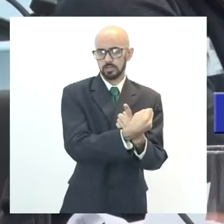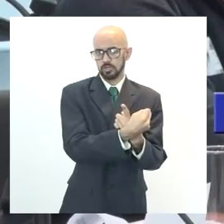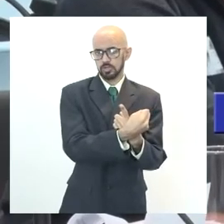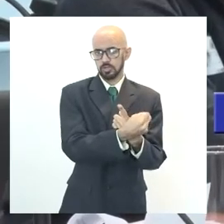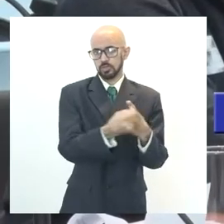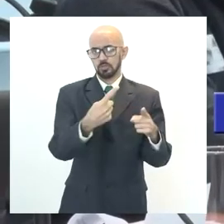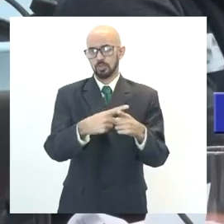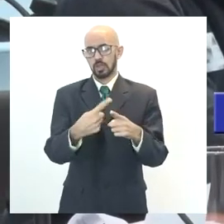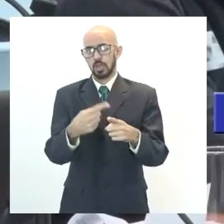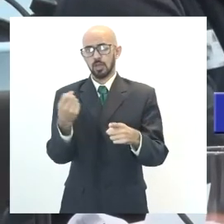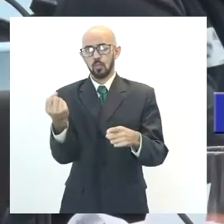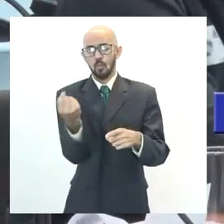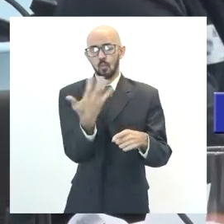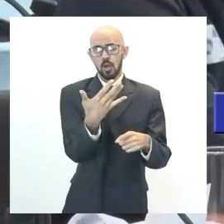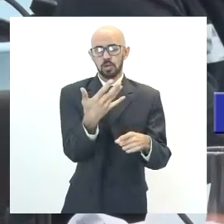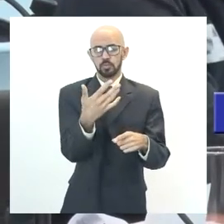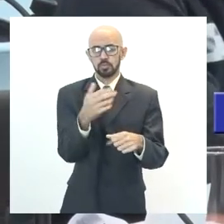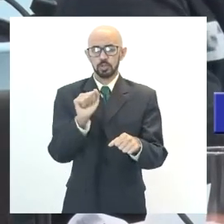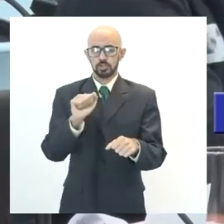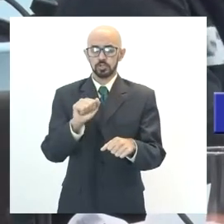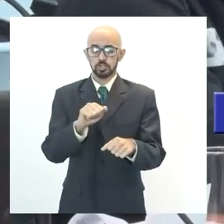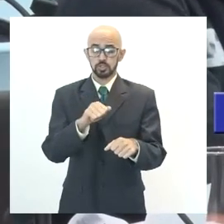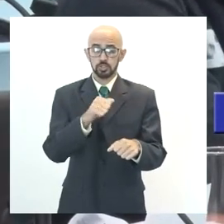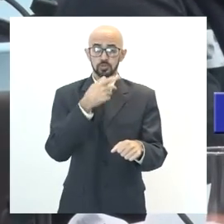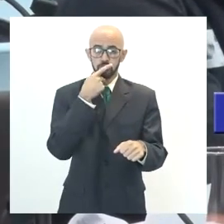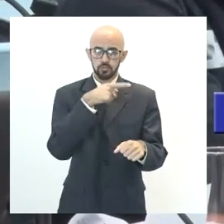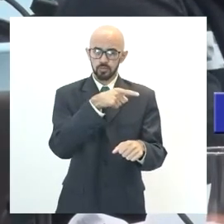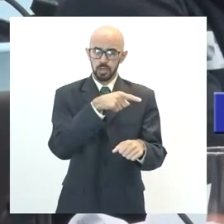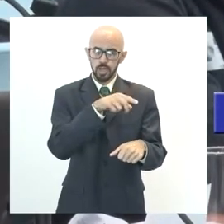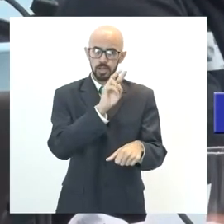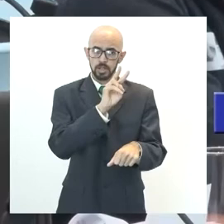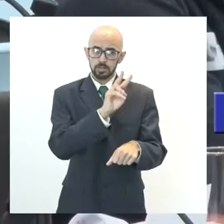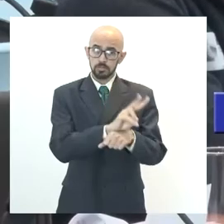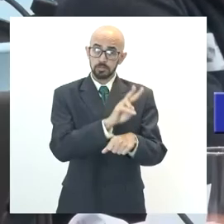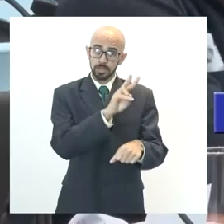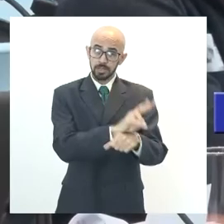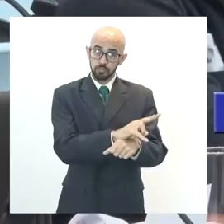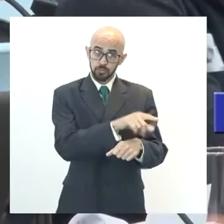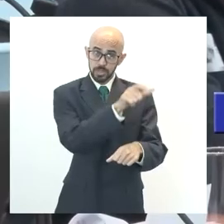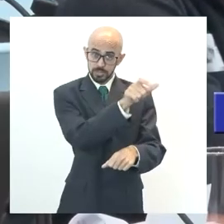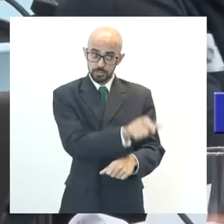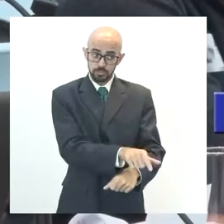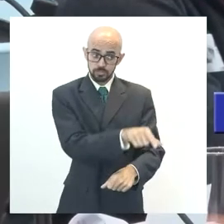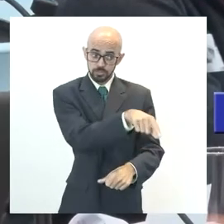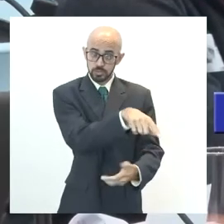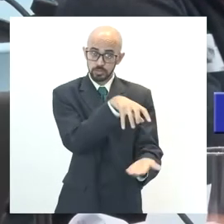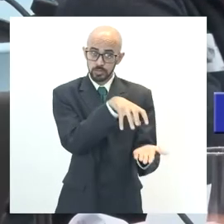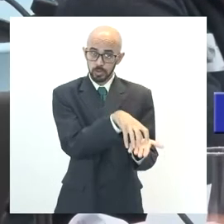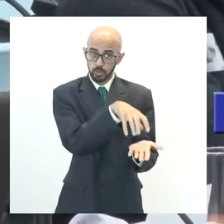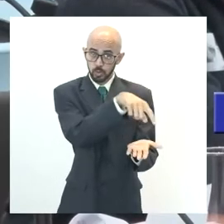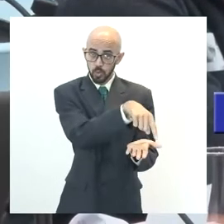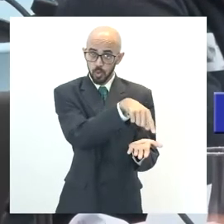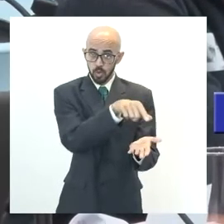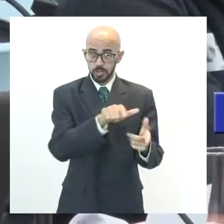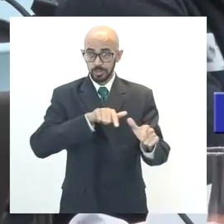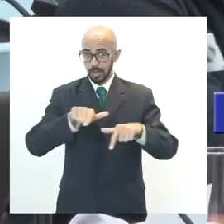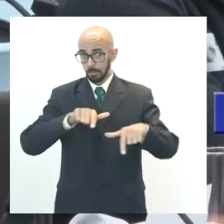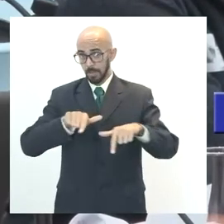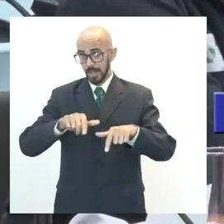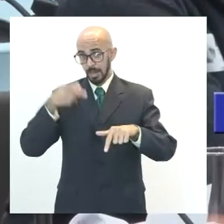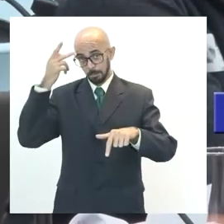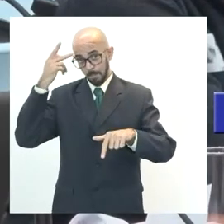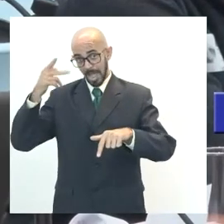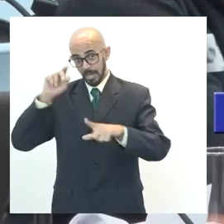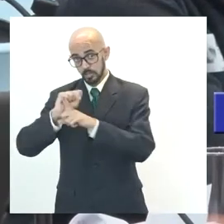quando defendemos essas classes que prestam serviço para uma sociedade nós também estamos